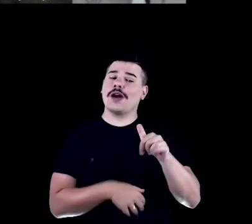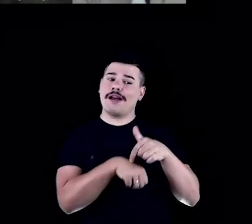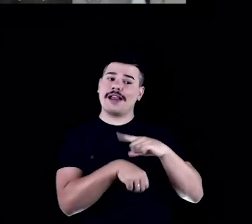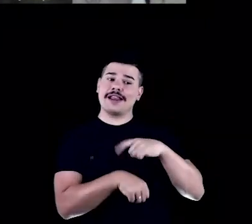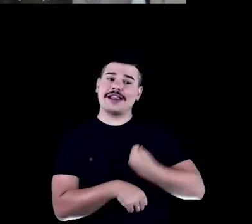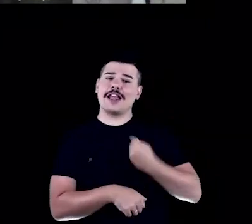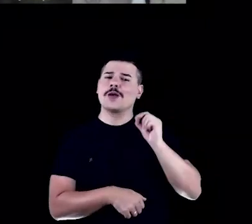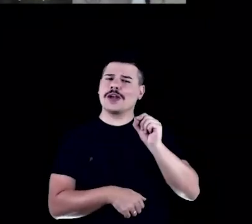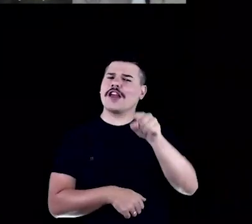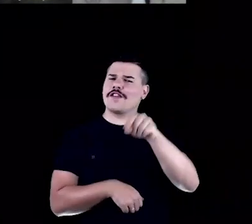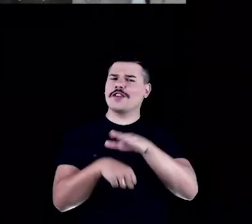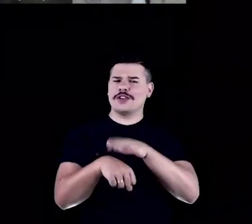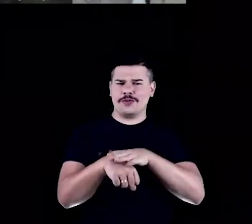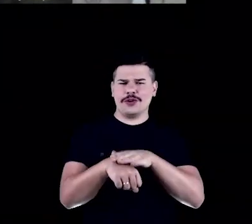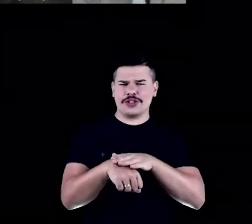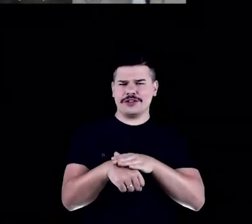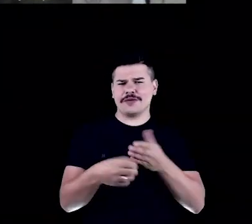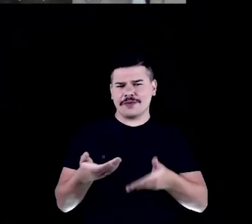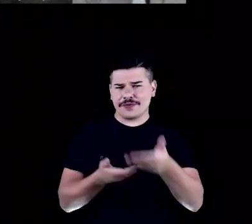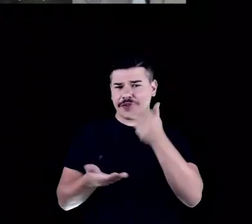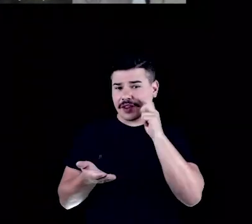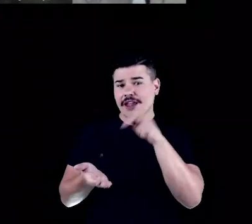que é de você